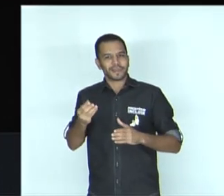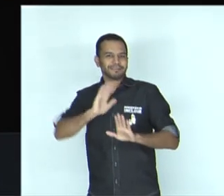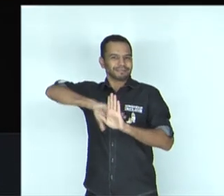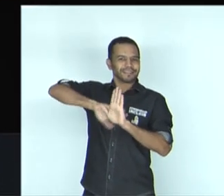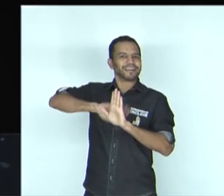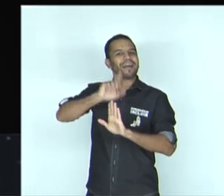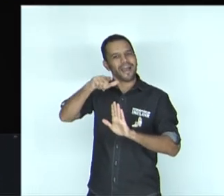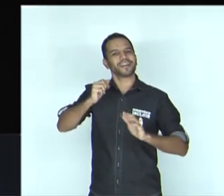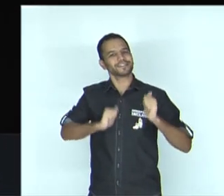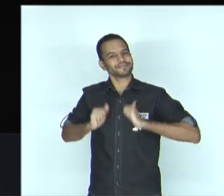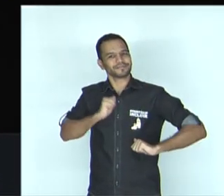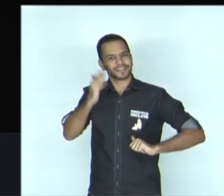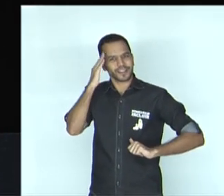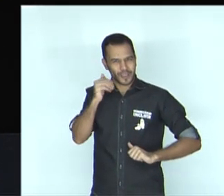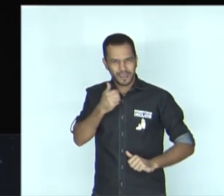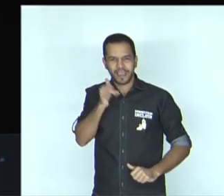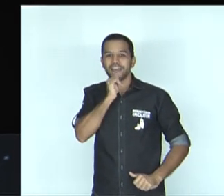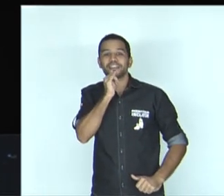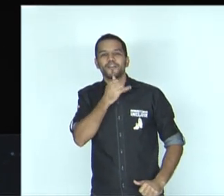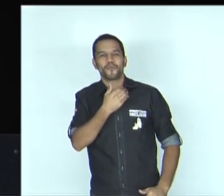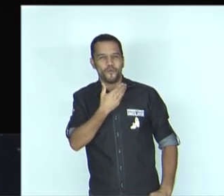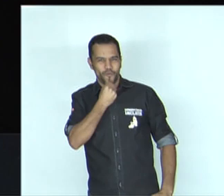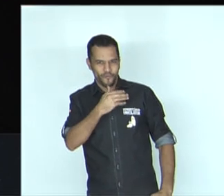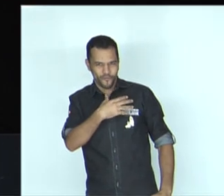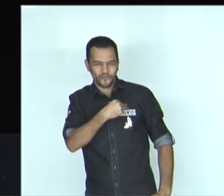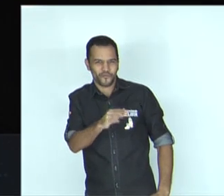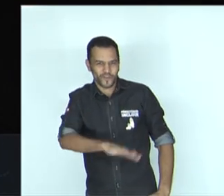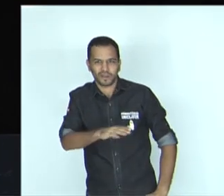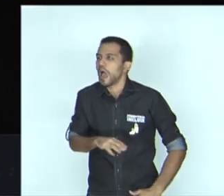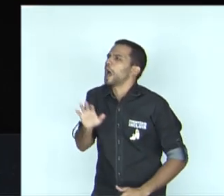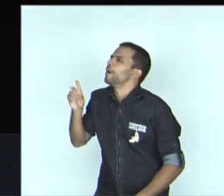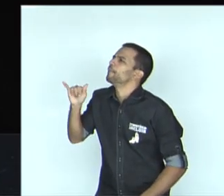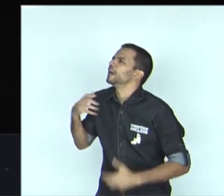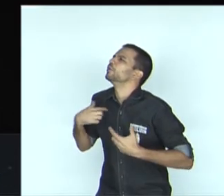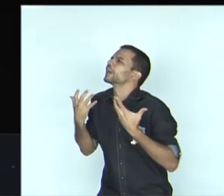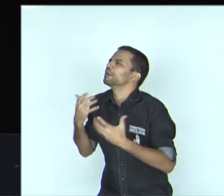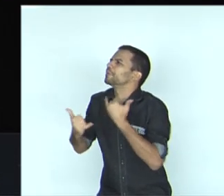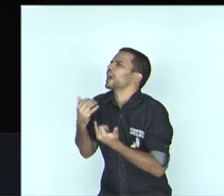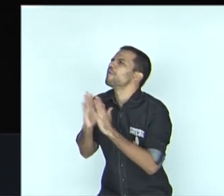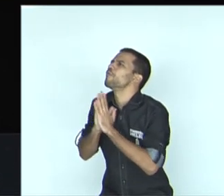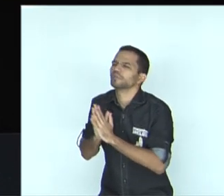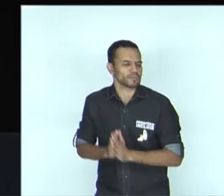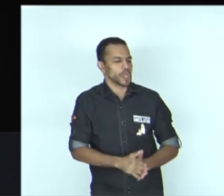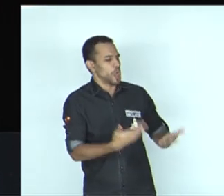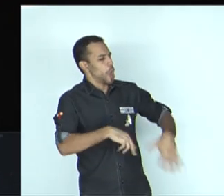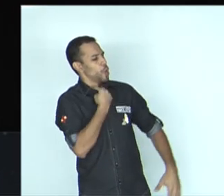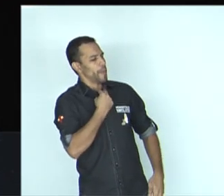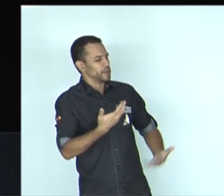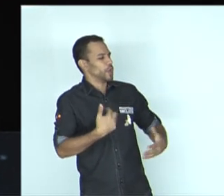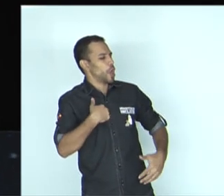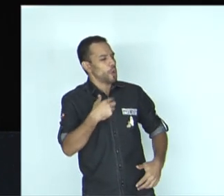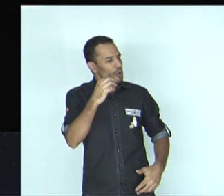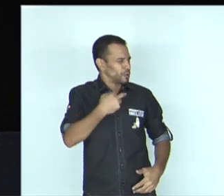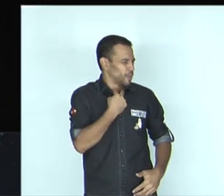Um filho vem, pai, brinca comigo, e você fala, não, estou ocupado, estou com muita coisa na cabeça. Ei! Essa ansiedade não tem